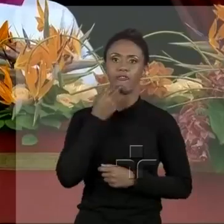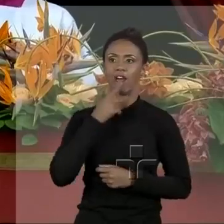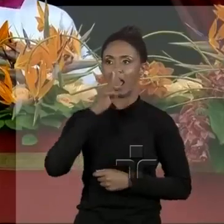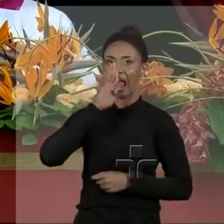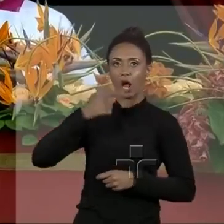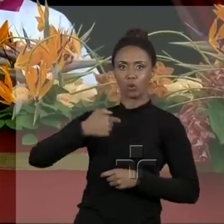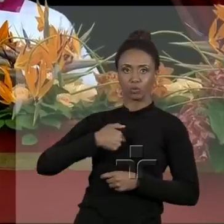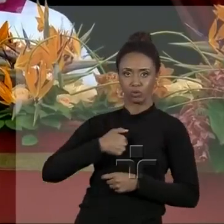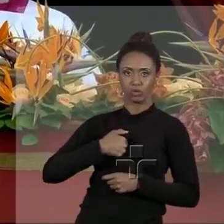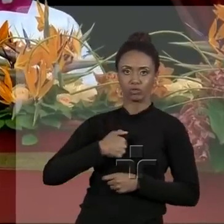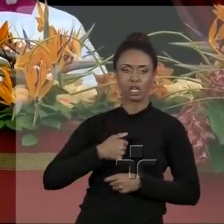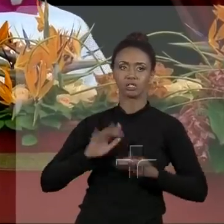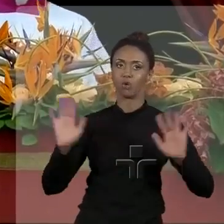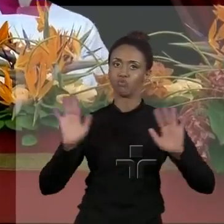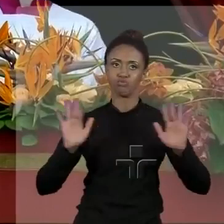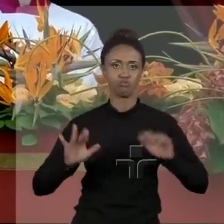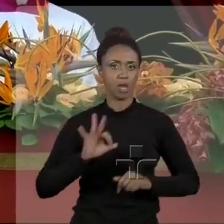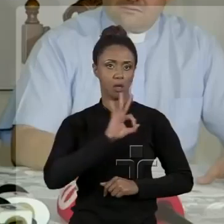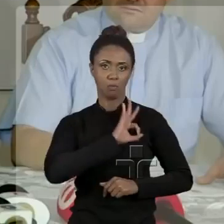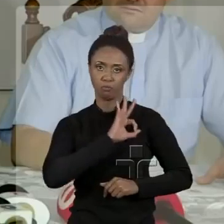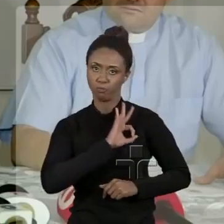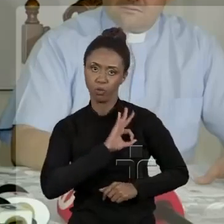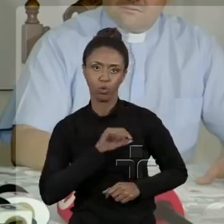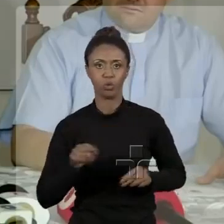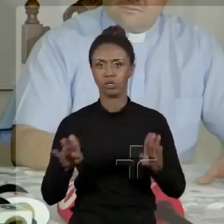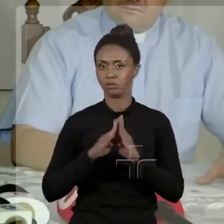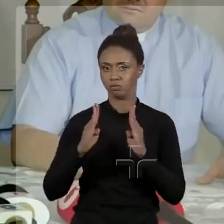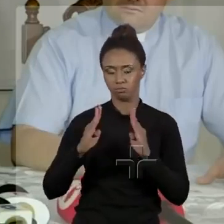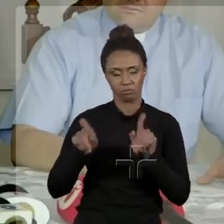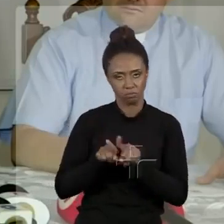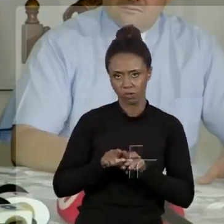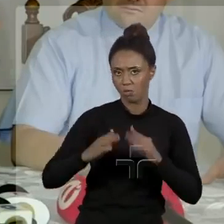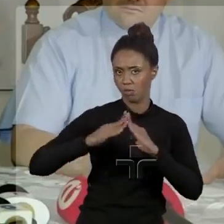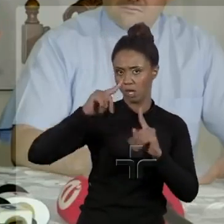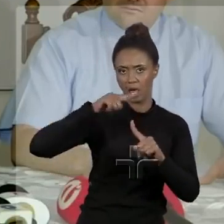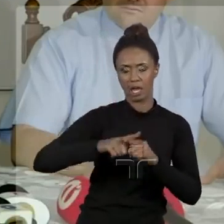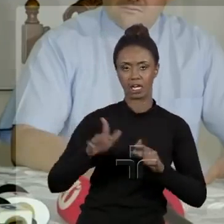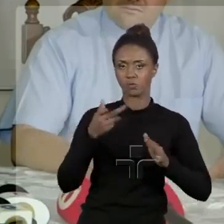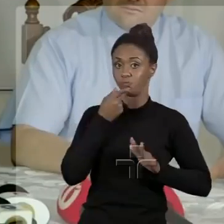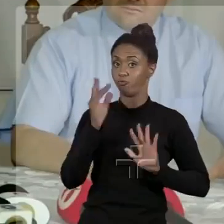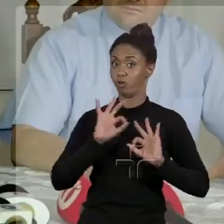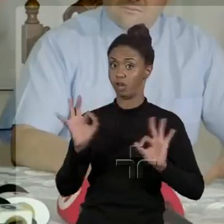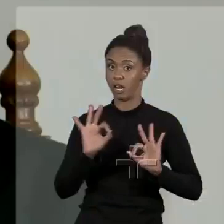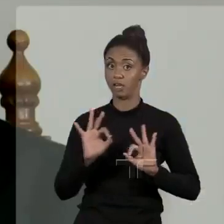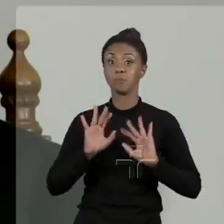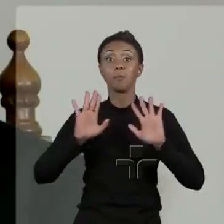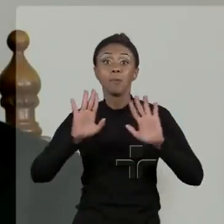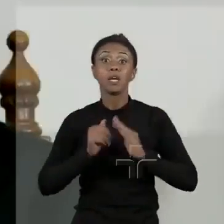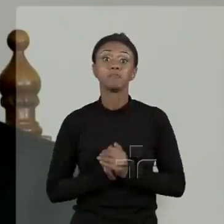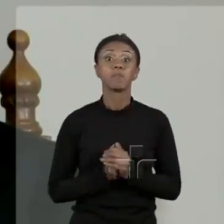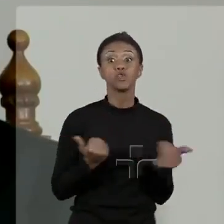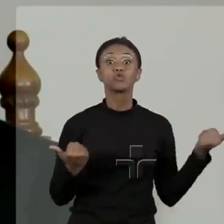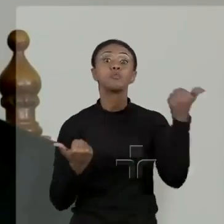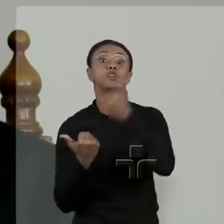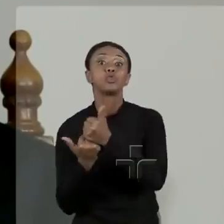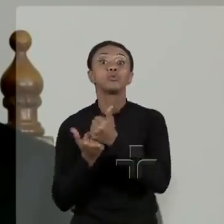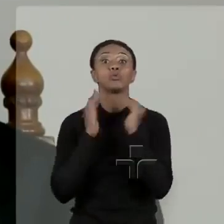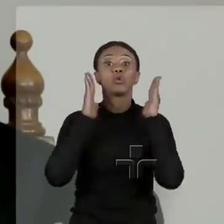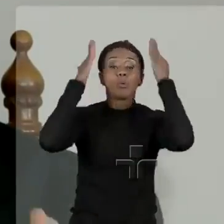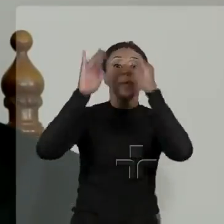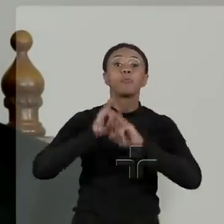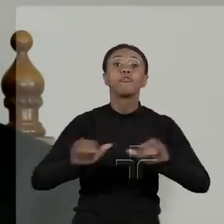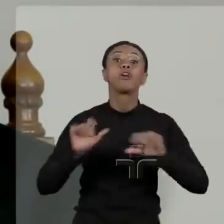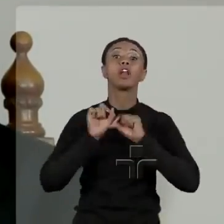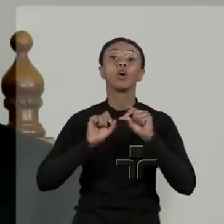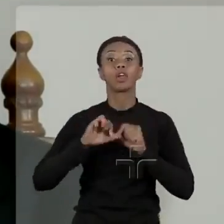acusações apuradas pela Polícia Civil e pela Igreja. Para o lugar do bispo, o Vaticano nomeou o arcebispo de Aparecida,